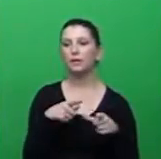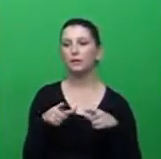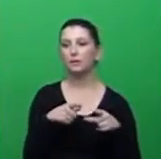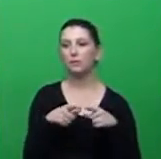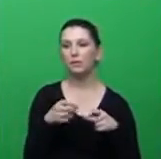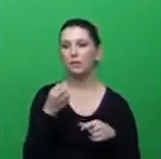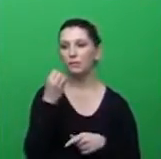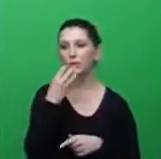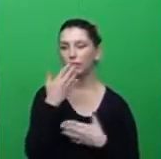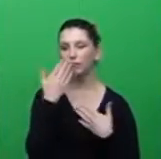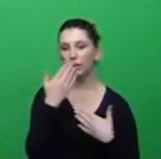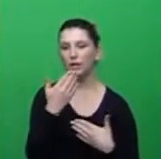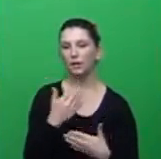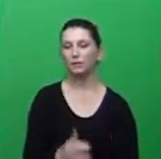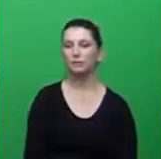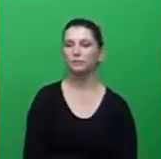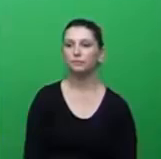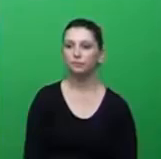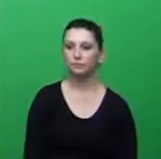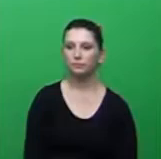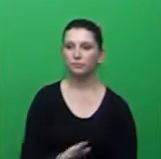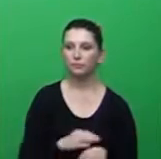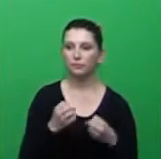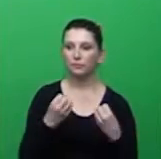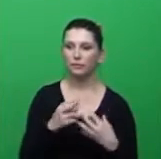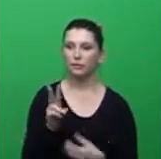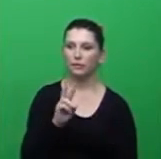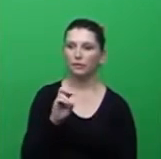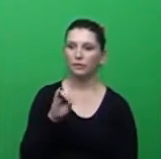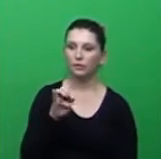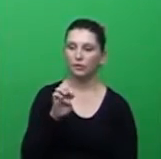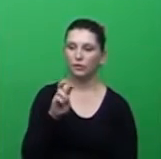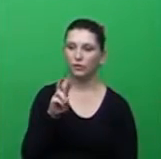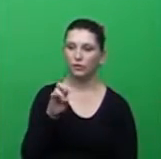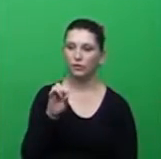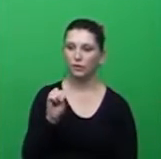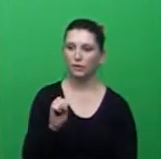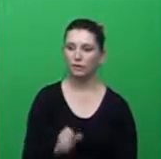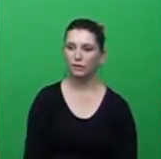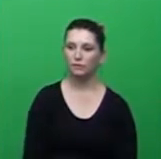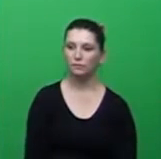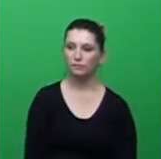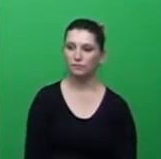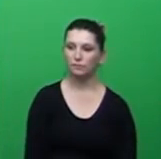casa legislativa. Obrigada, senhor presidente. Questão de ordem cedida ao vereador Ezio Jeves Manuel.